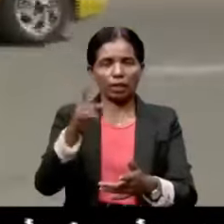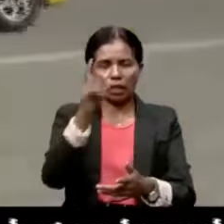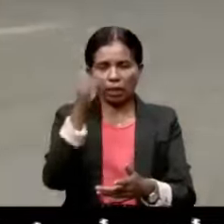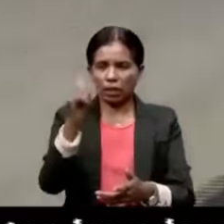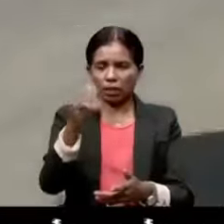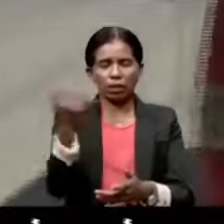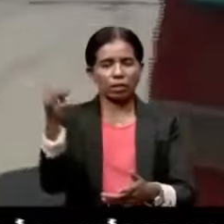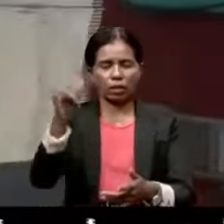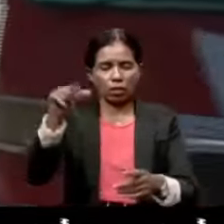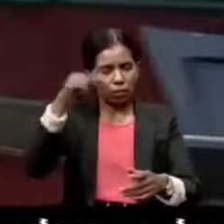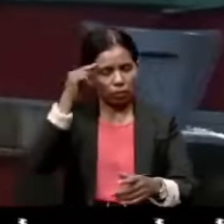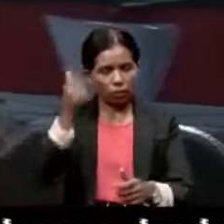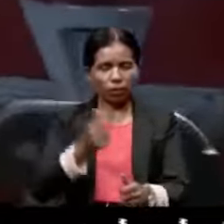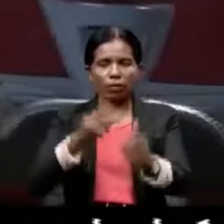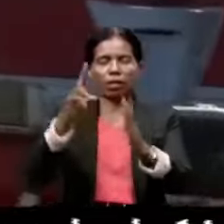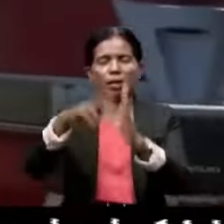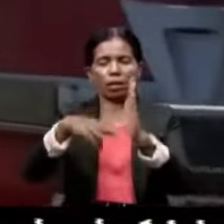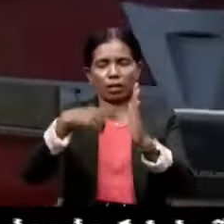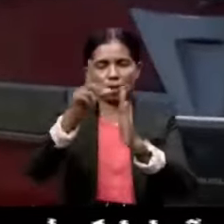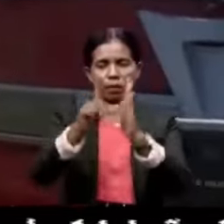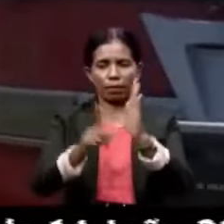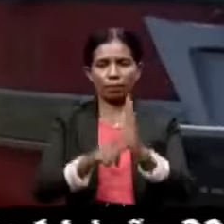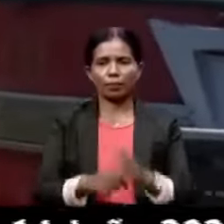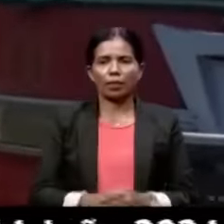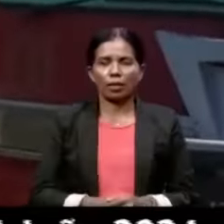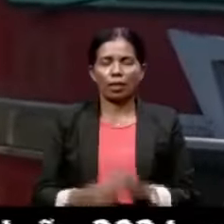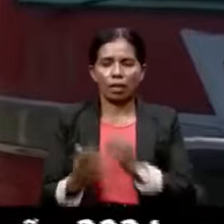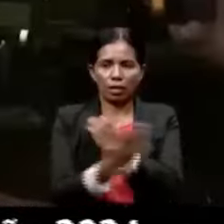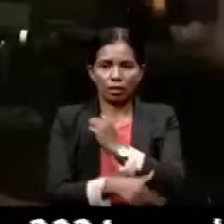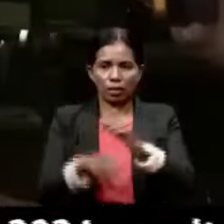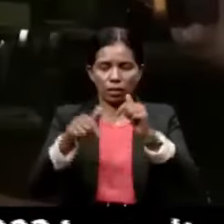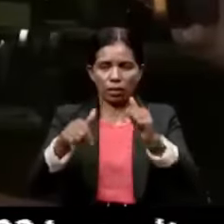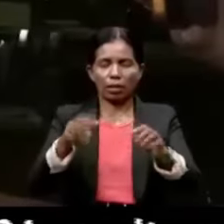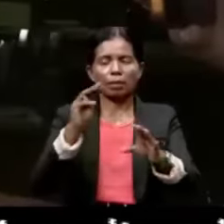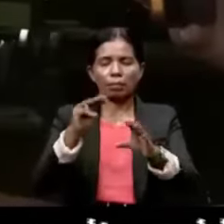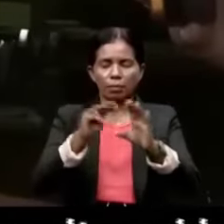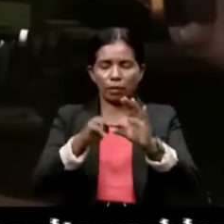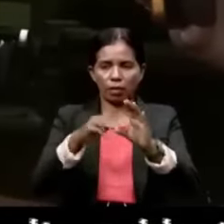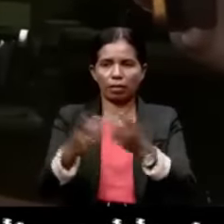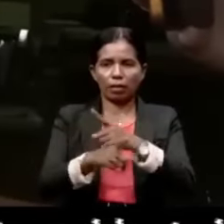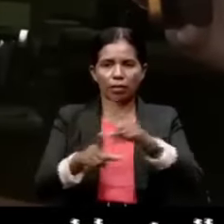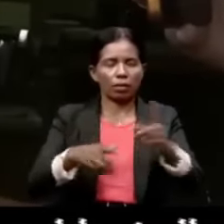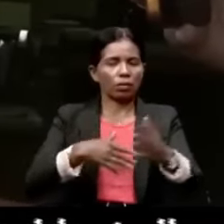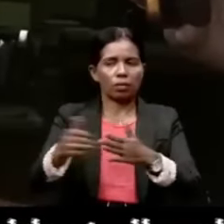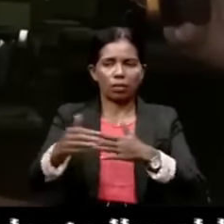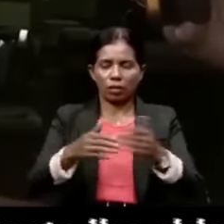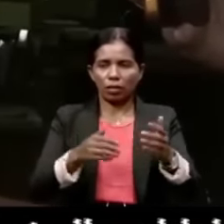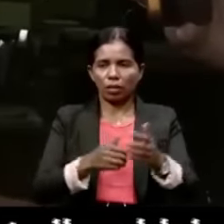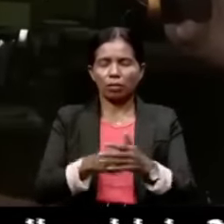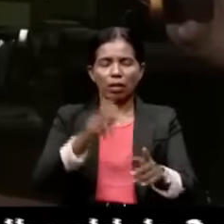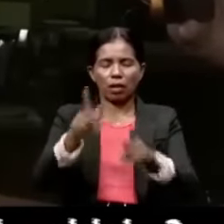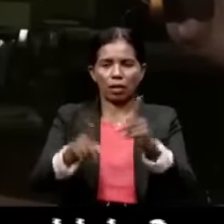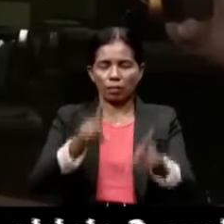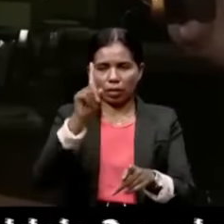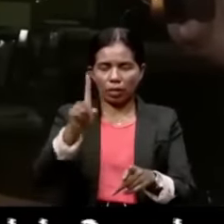la atuir na fata em procedimento legal. Raida ne ita adota o mercado livre, nebe qualquer agente ou qualquer cidadão